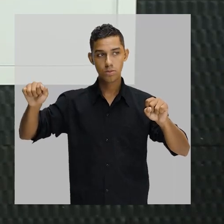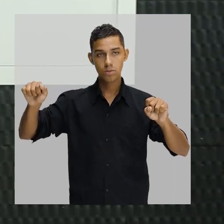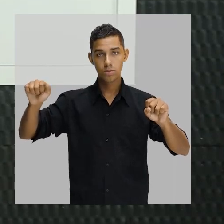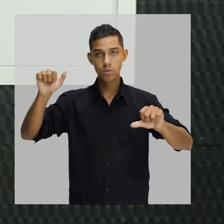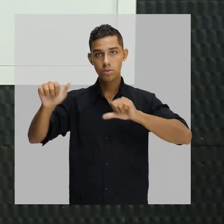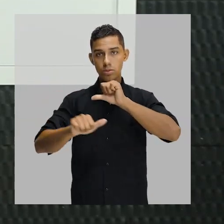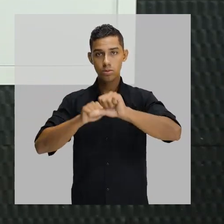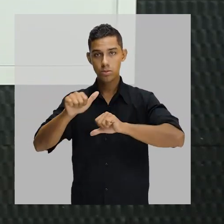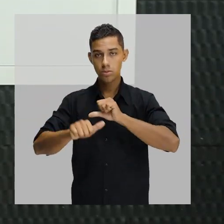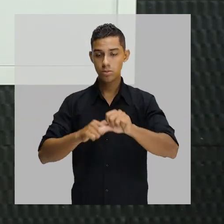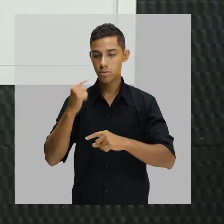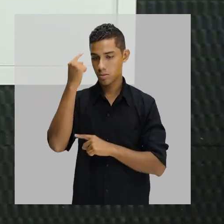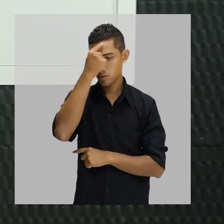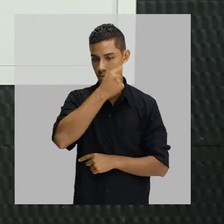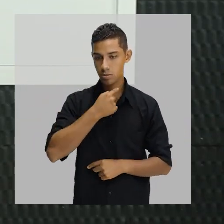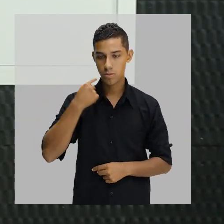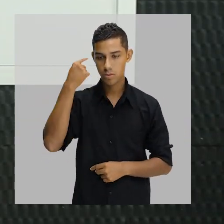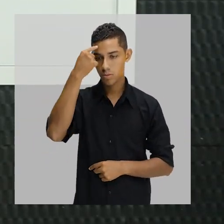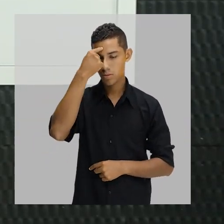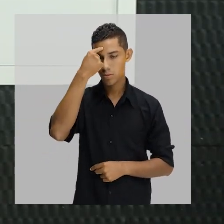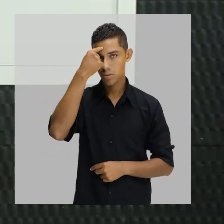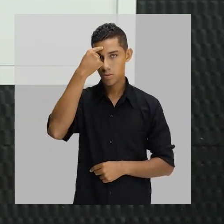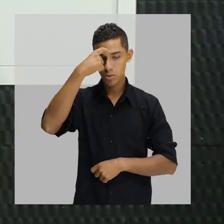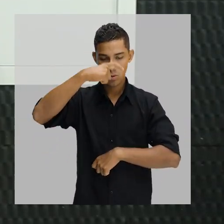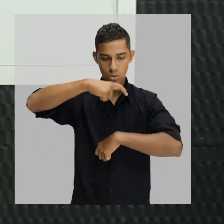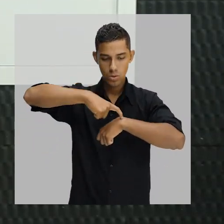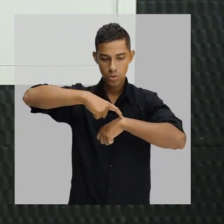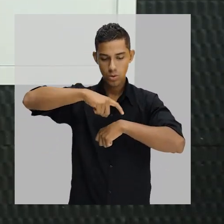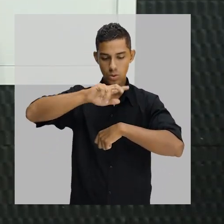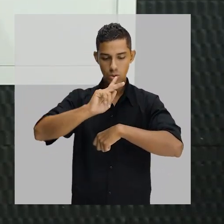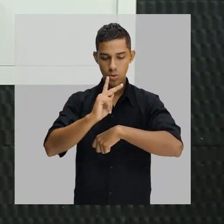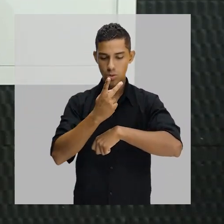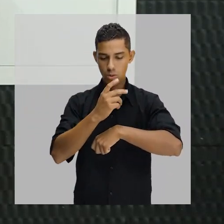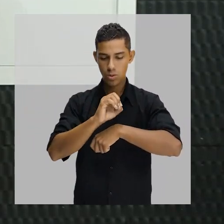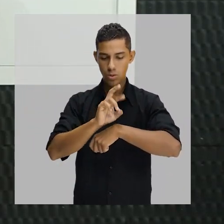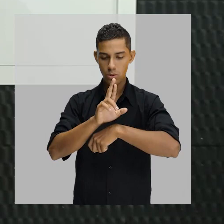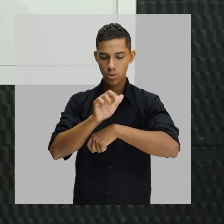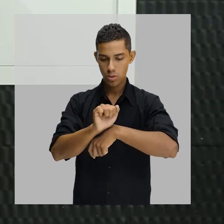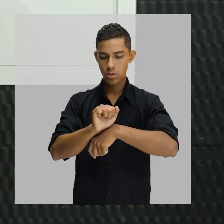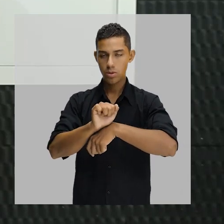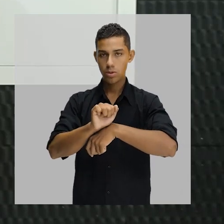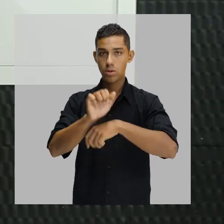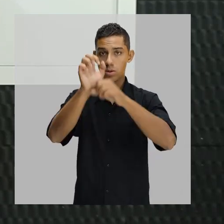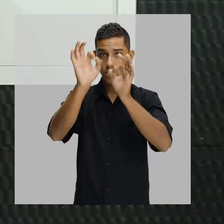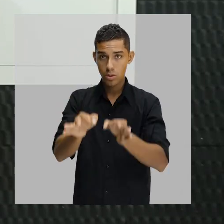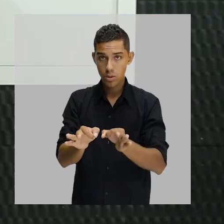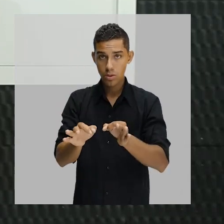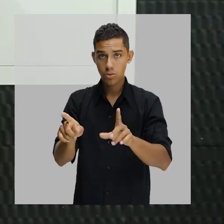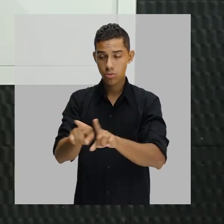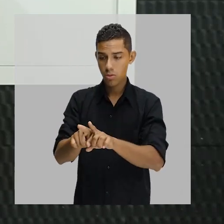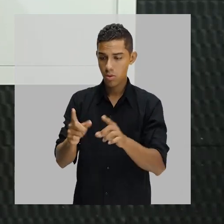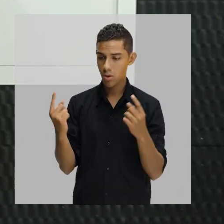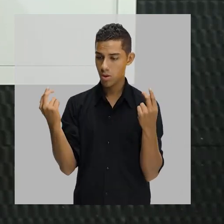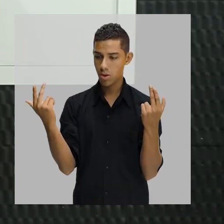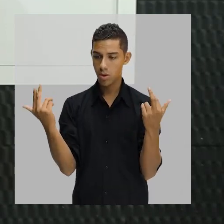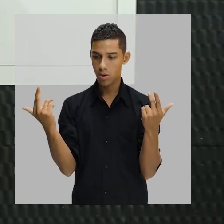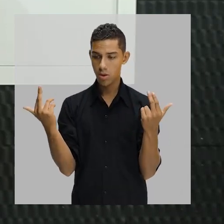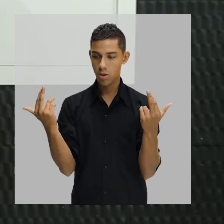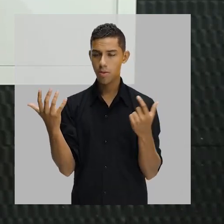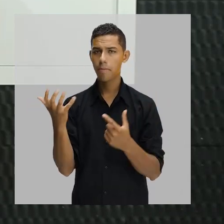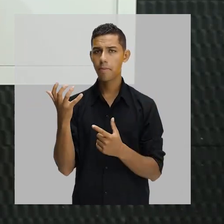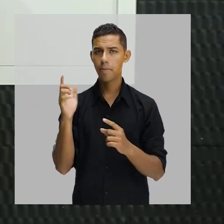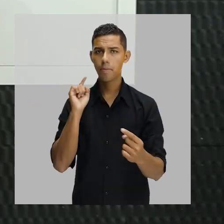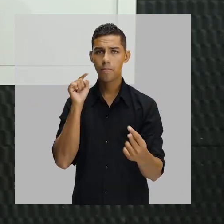hora, tá, ok? Certinho? Para ficar justamente na unidade que nós estamos